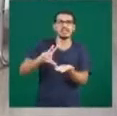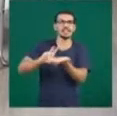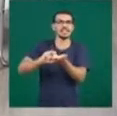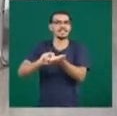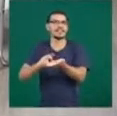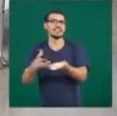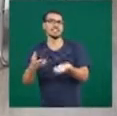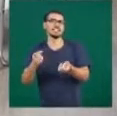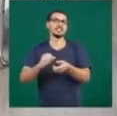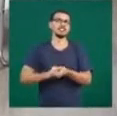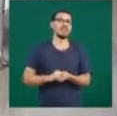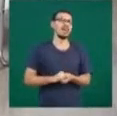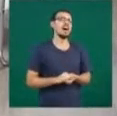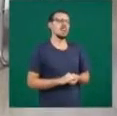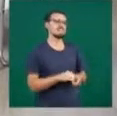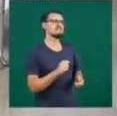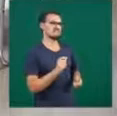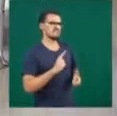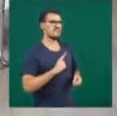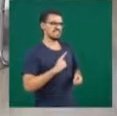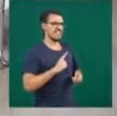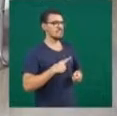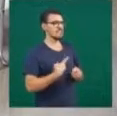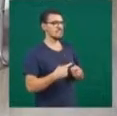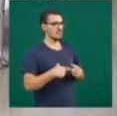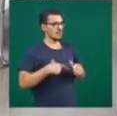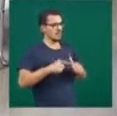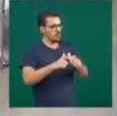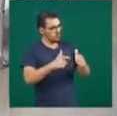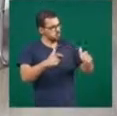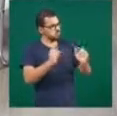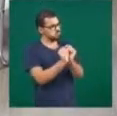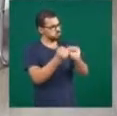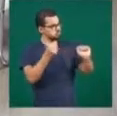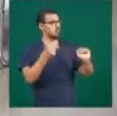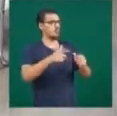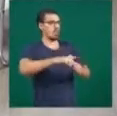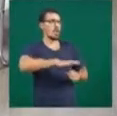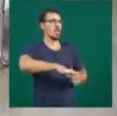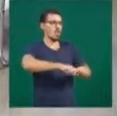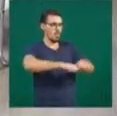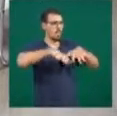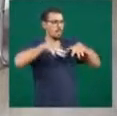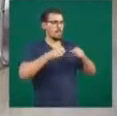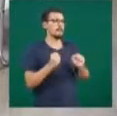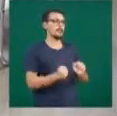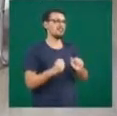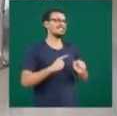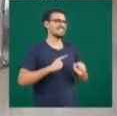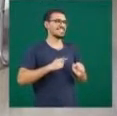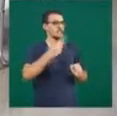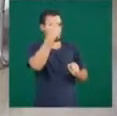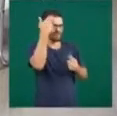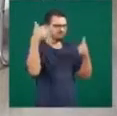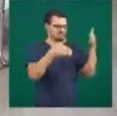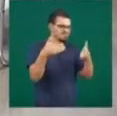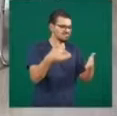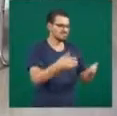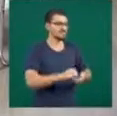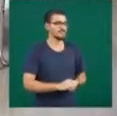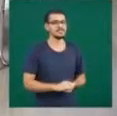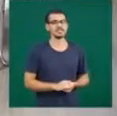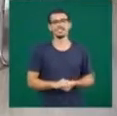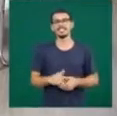tomara certeza, que o espaço é muito grande, nós vamos ter oportunidade para todo mundo da cidade. Luiz, para a gente encerrar, eu sei que a gente poderia falar mais, mas a gente quer ouvir